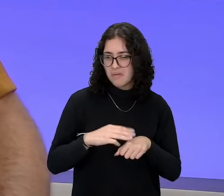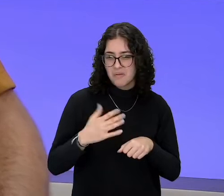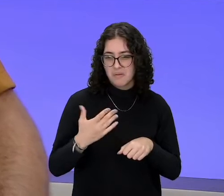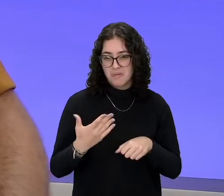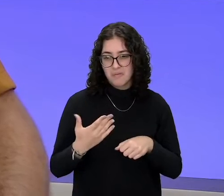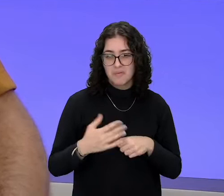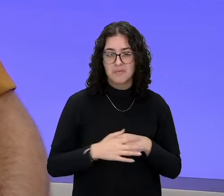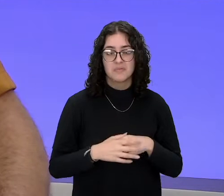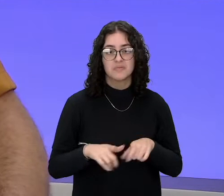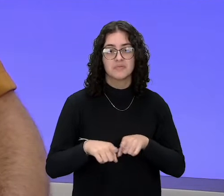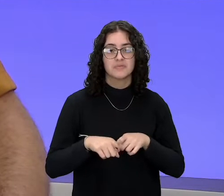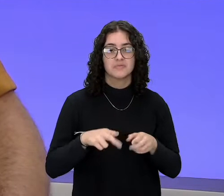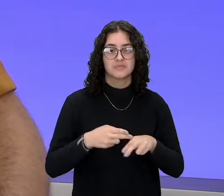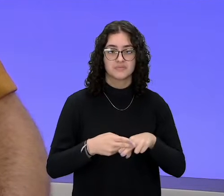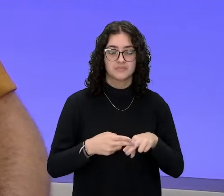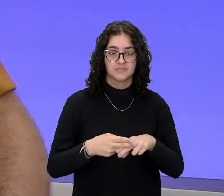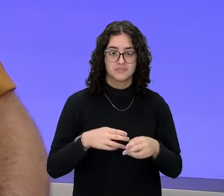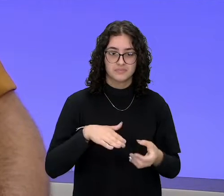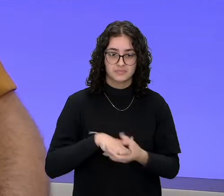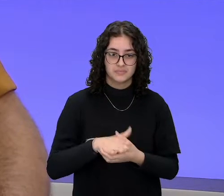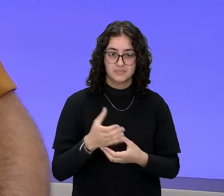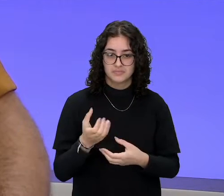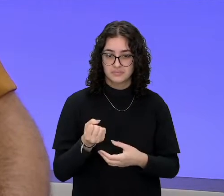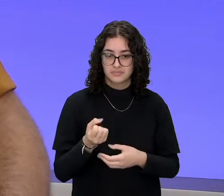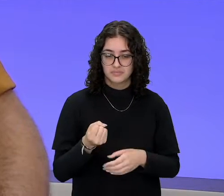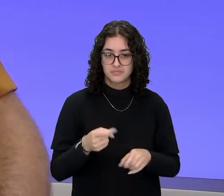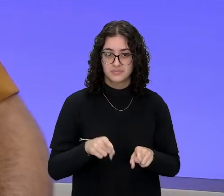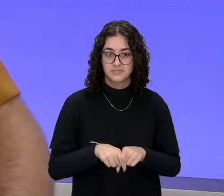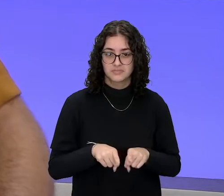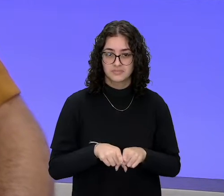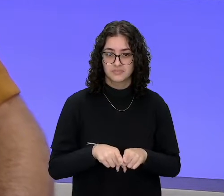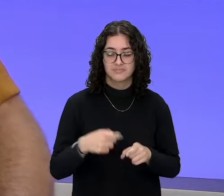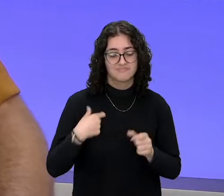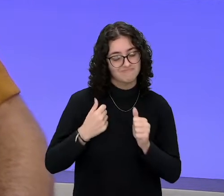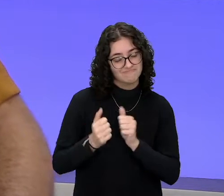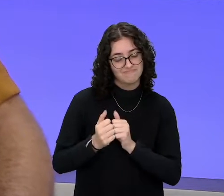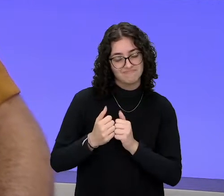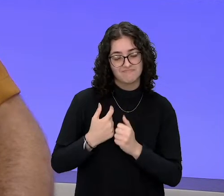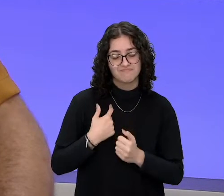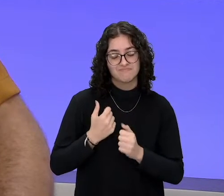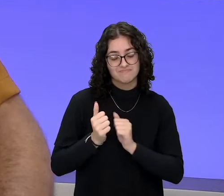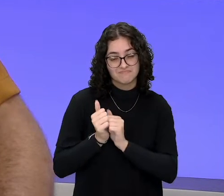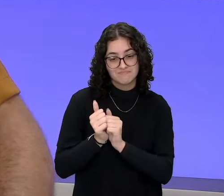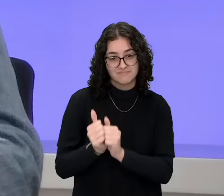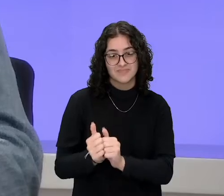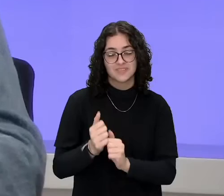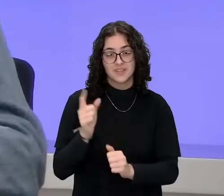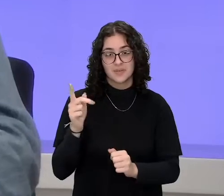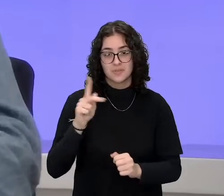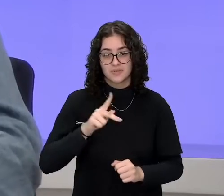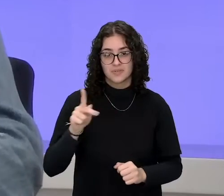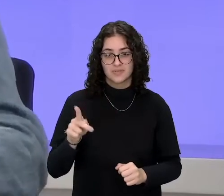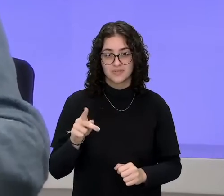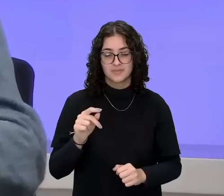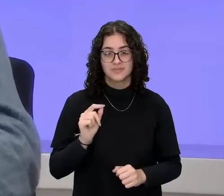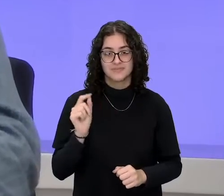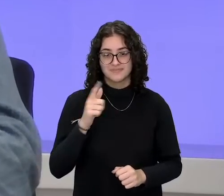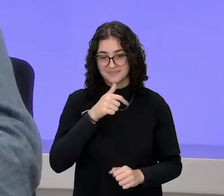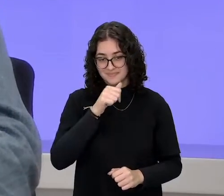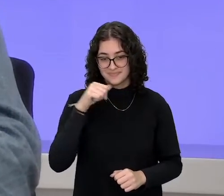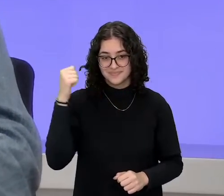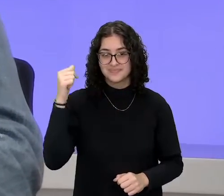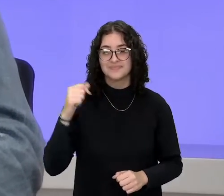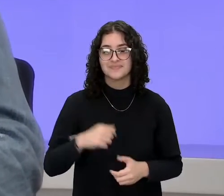cores. Calça cinza e tênis branco, e tenho a honra de estar aqui com o Sumaia hoje. Aí eu acho que eu vou me sentir mais